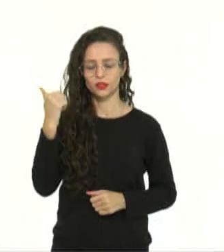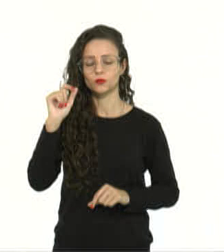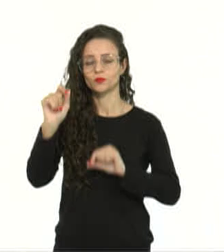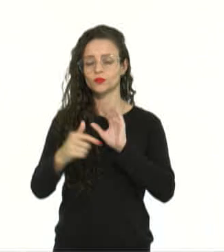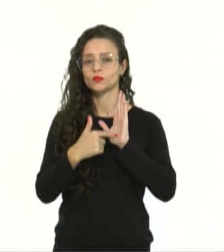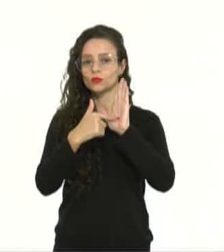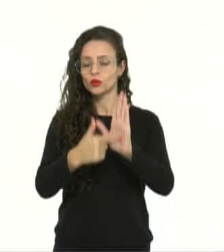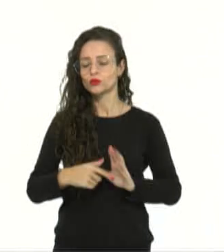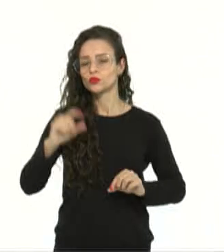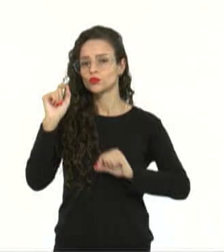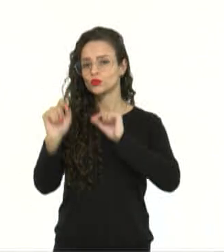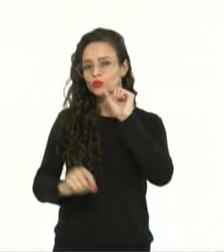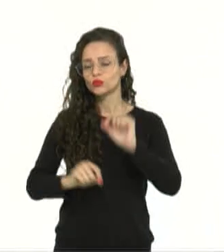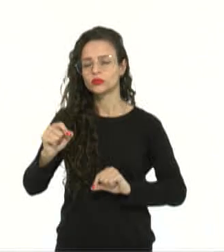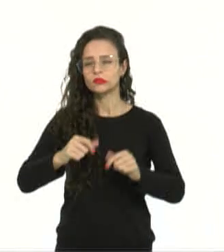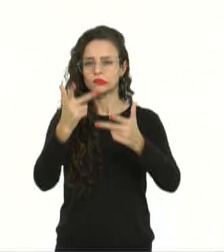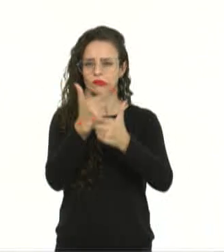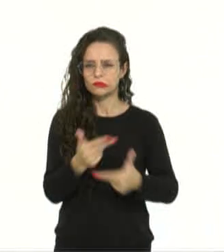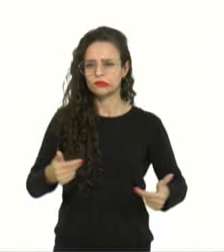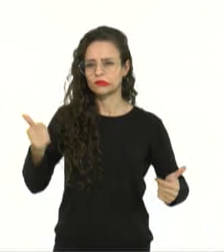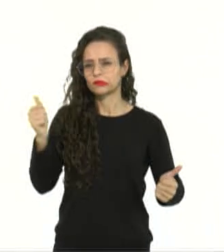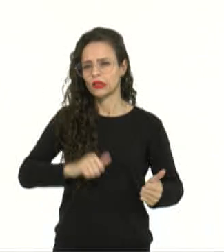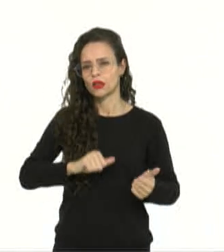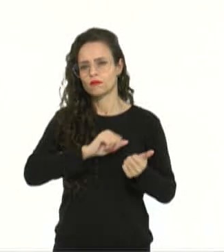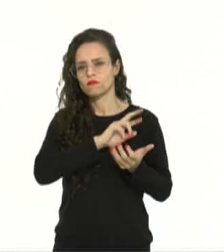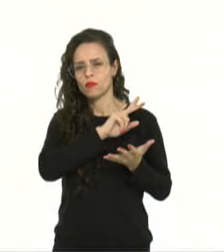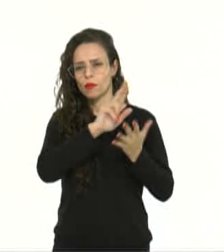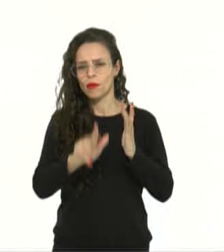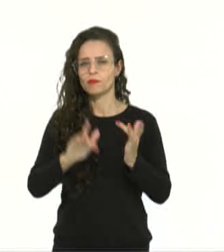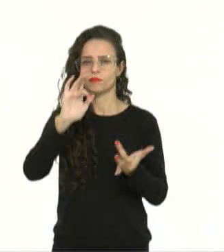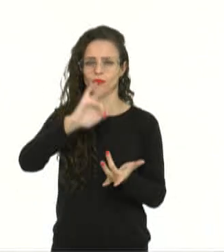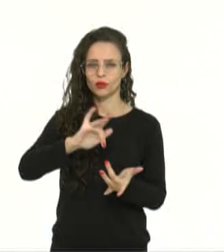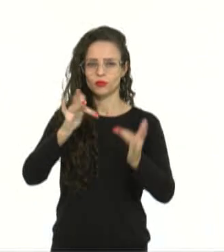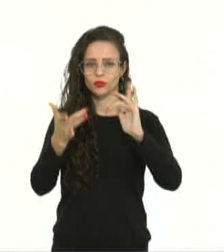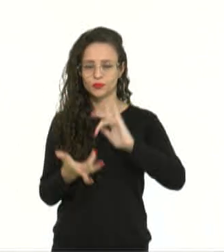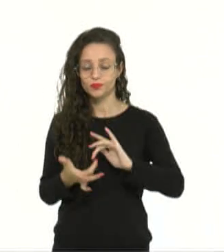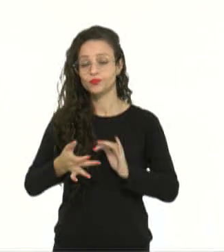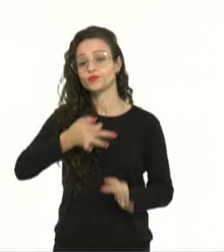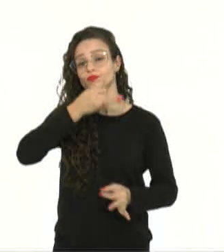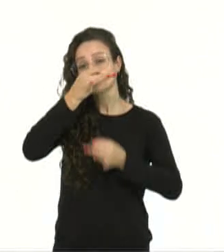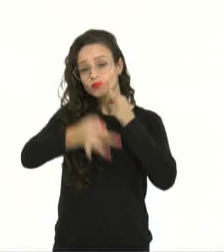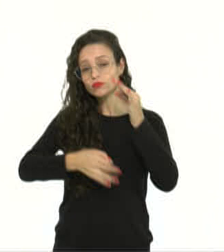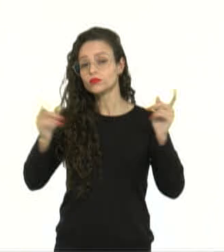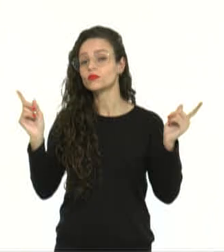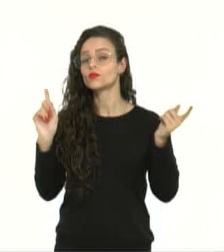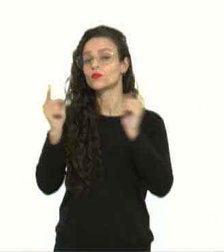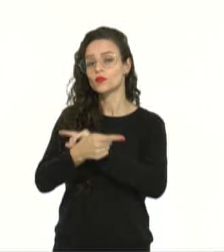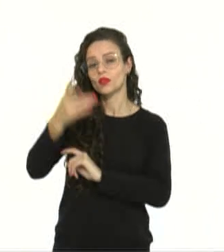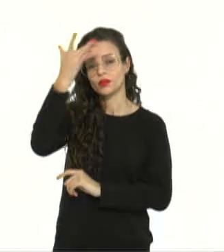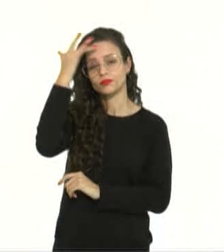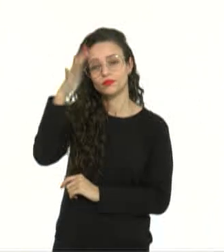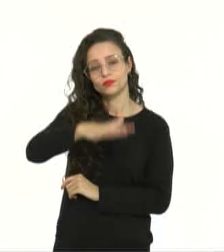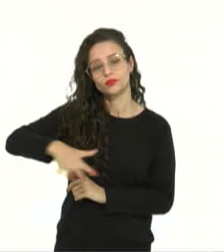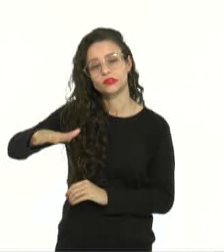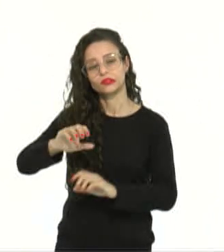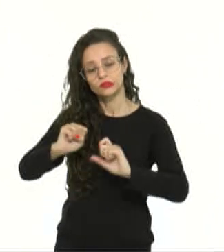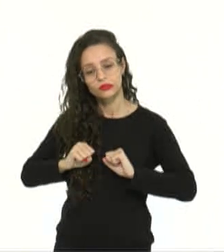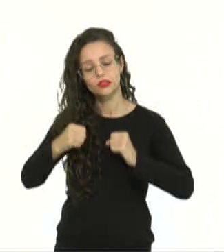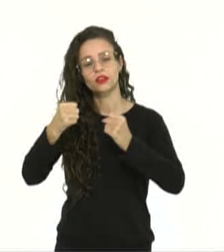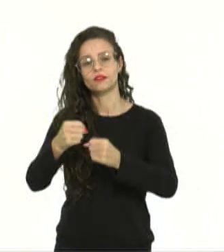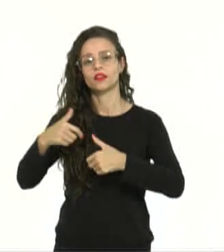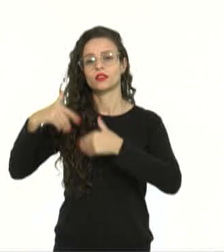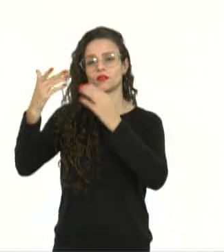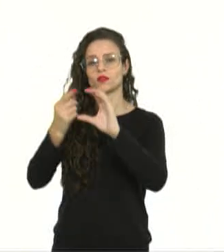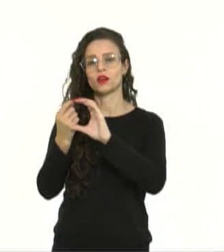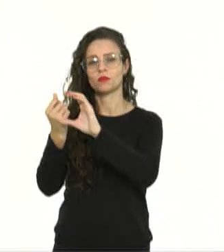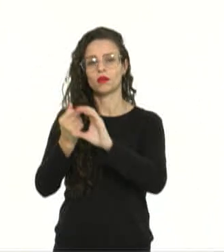as mazelas criadas ou aprofundadas pelo processo de globalização, os críticos contrariam os que defendem o desenvolvimento capitalista como o